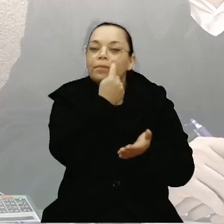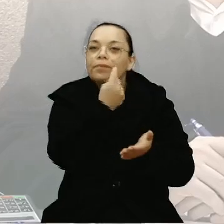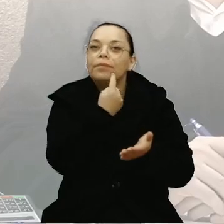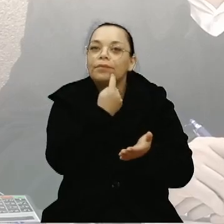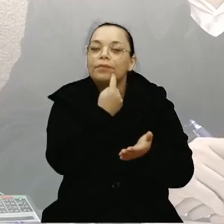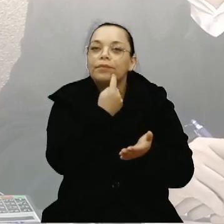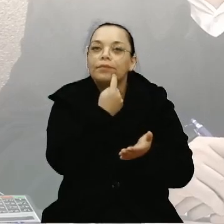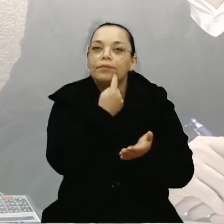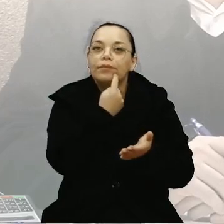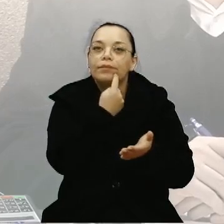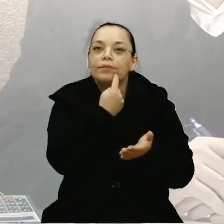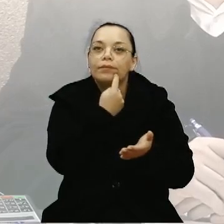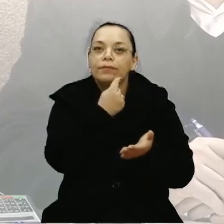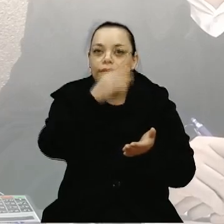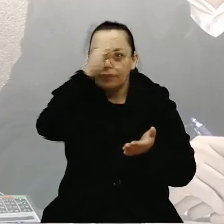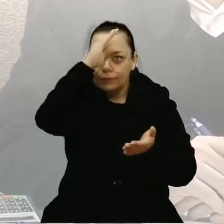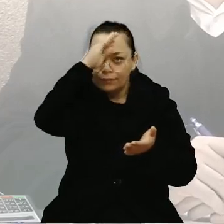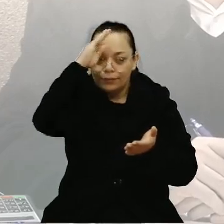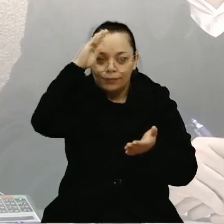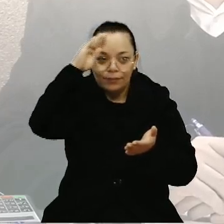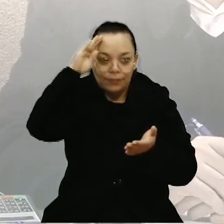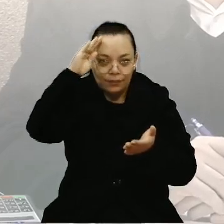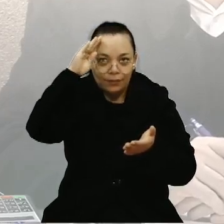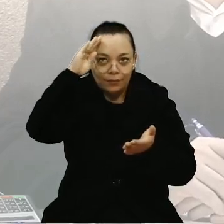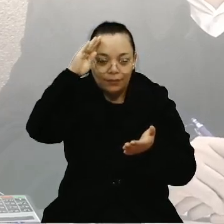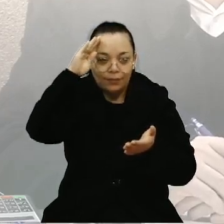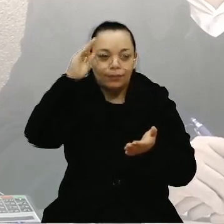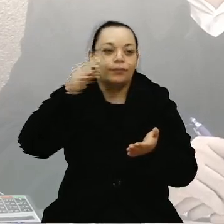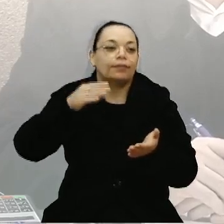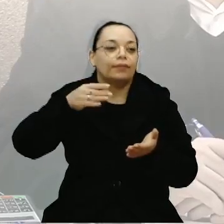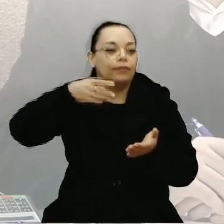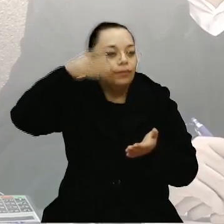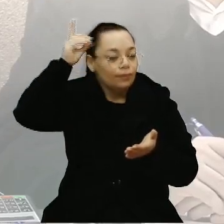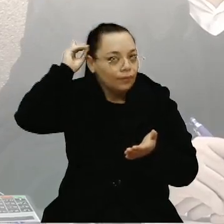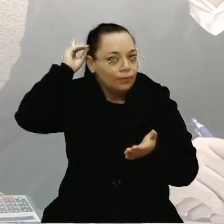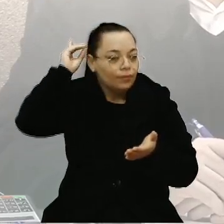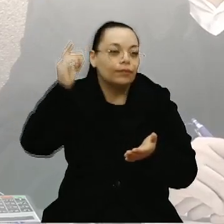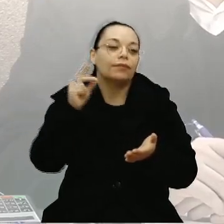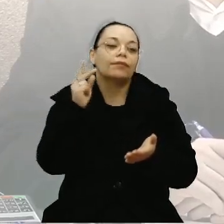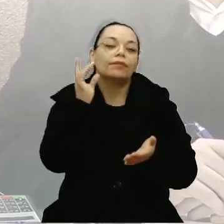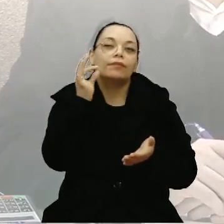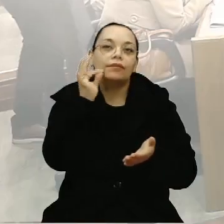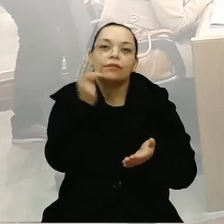vereador Adriano Bressan, vereador Lucas Gil e vereadora Tatiane Frisso.